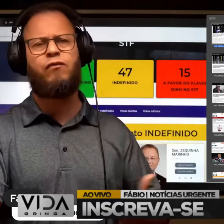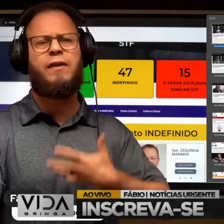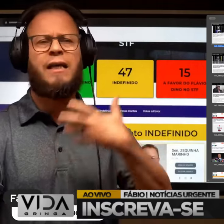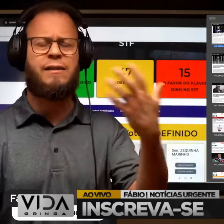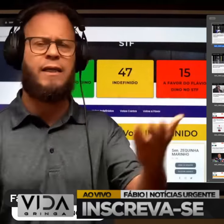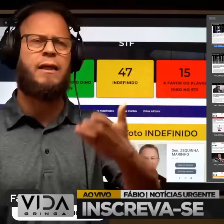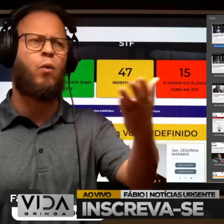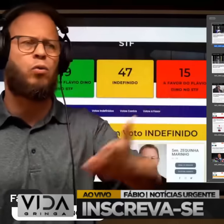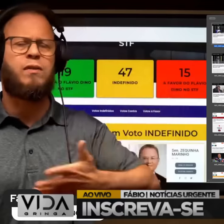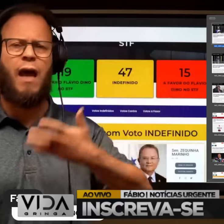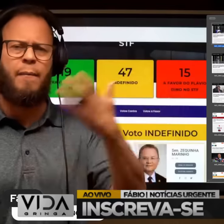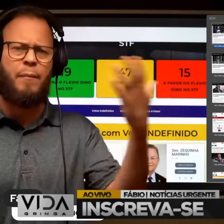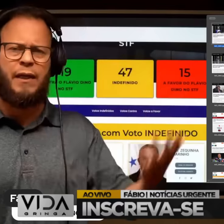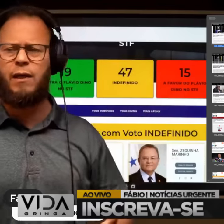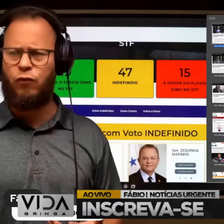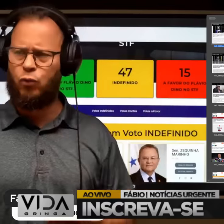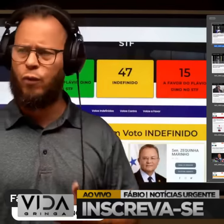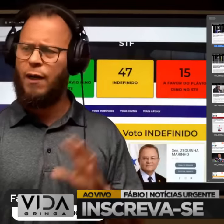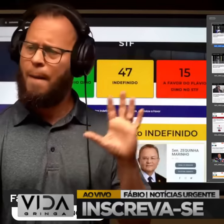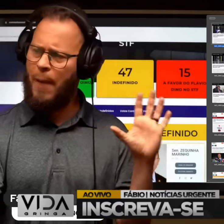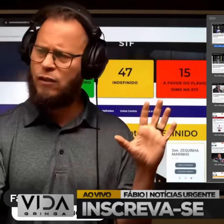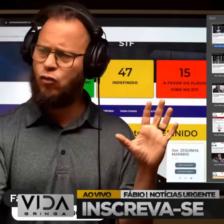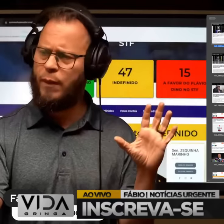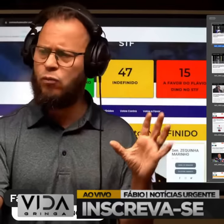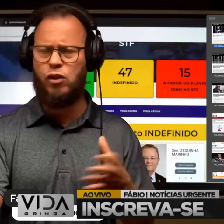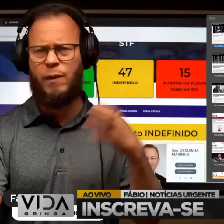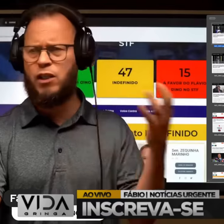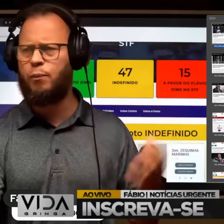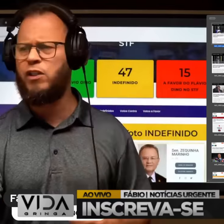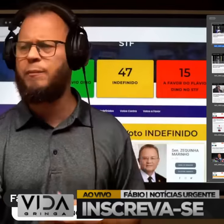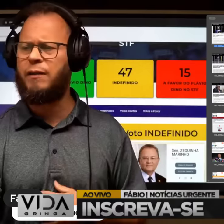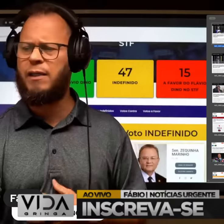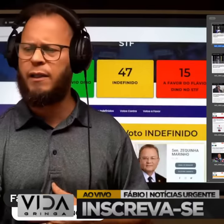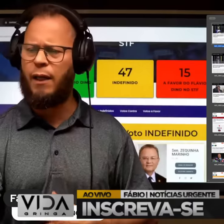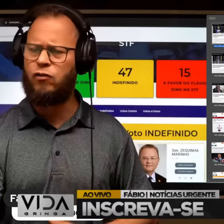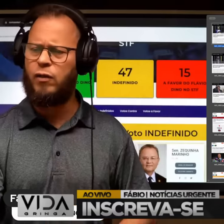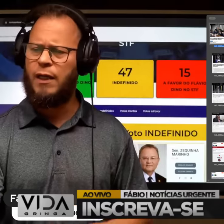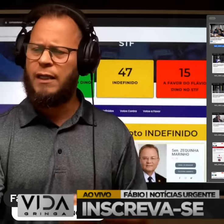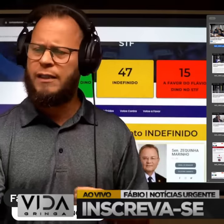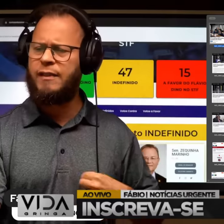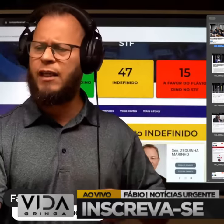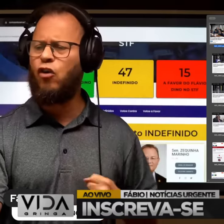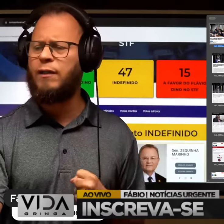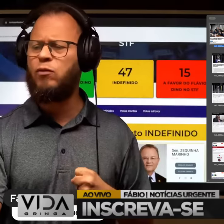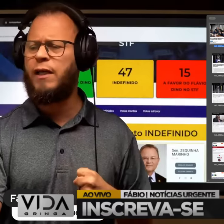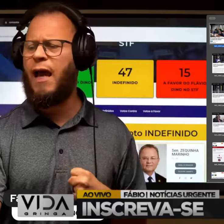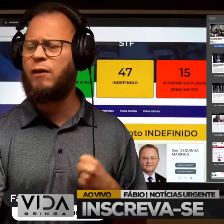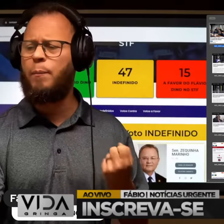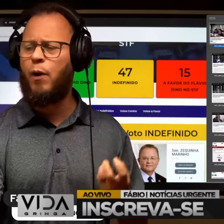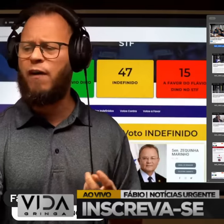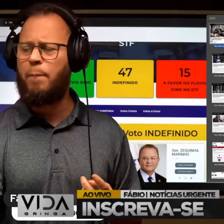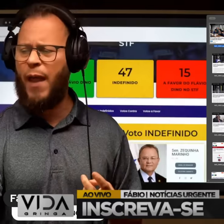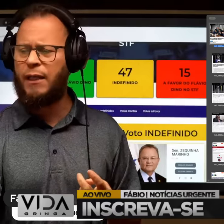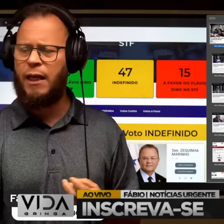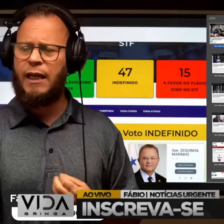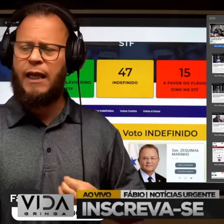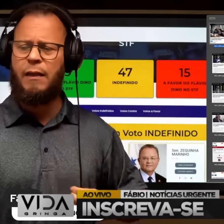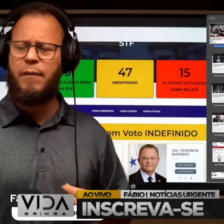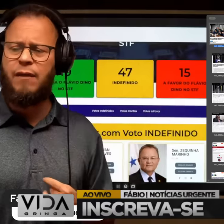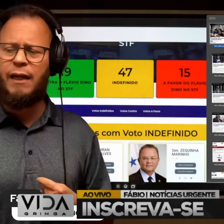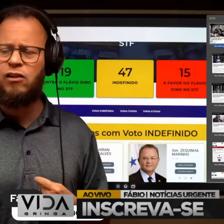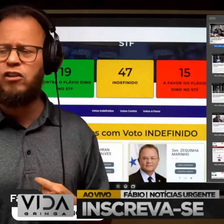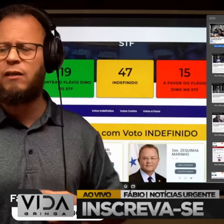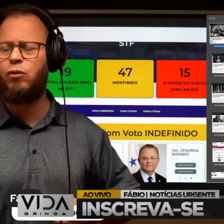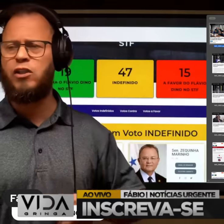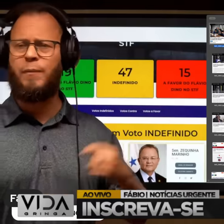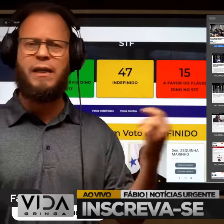possa votar sem que o outro saiba para quem ele votou. Mais ou menos isso, mas a gente pode debater esse caso. CCJ do Senado aprova a PEC que limita